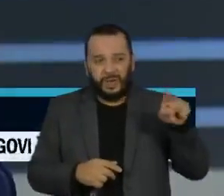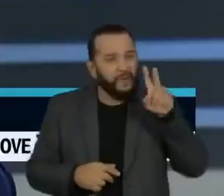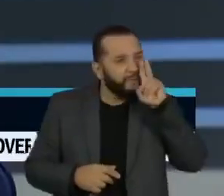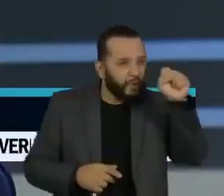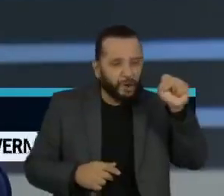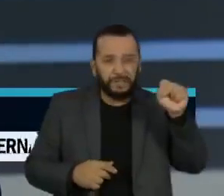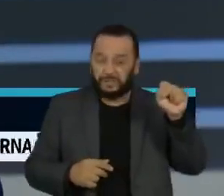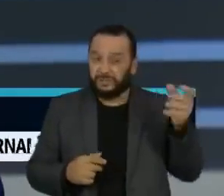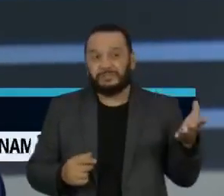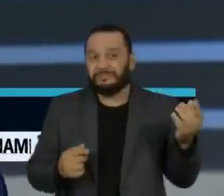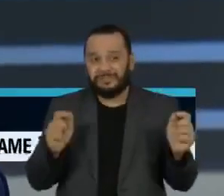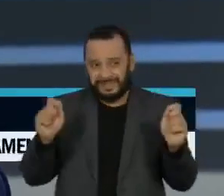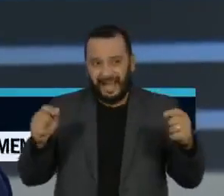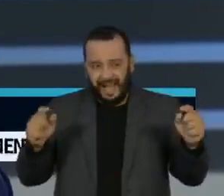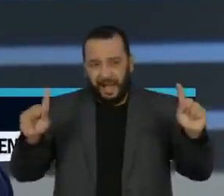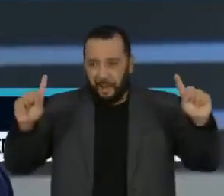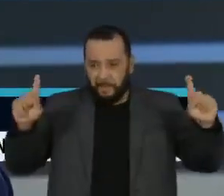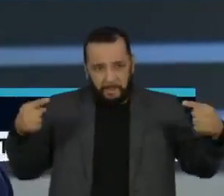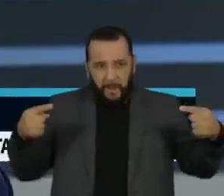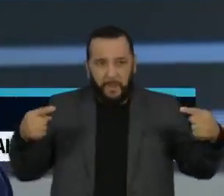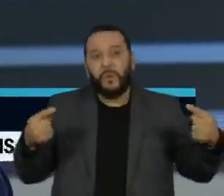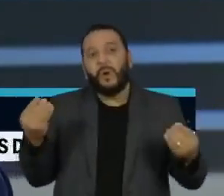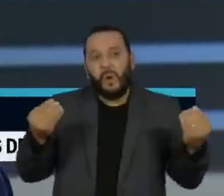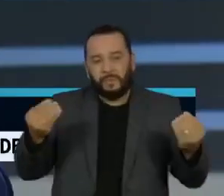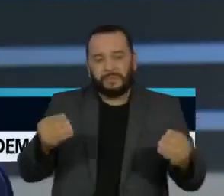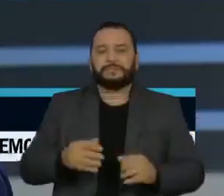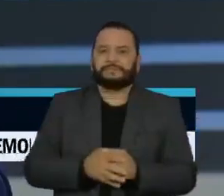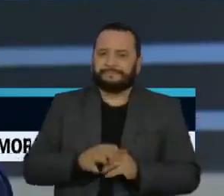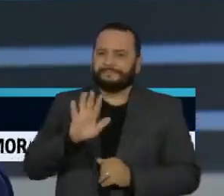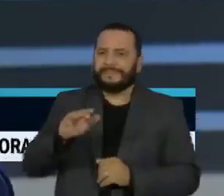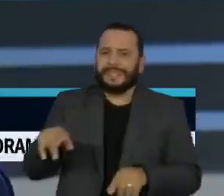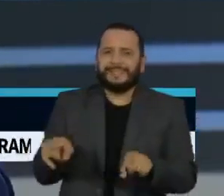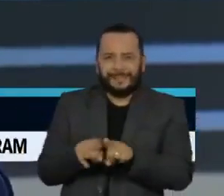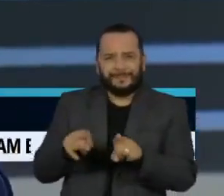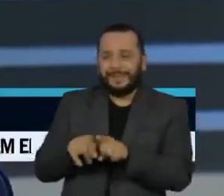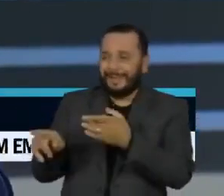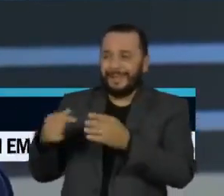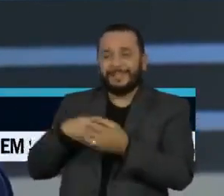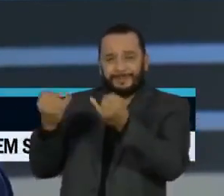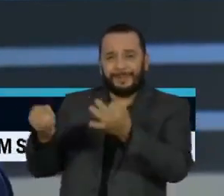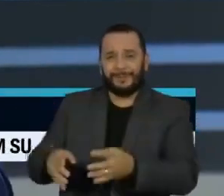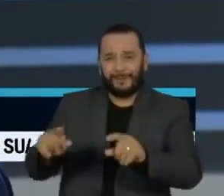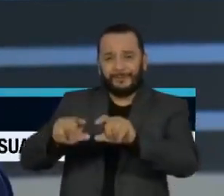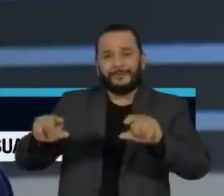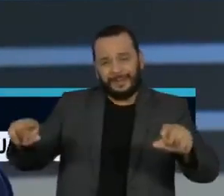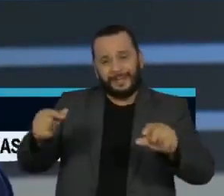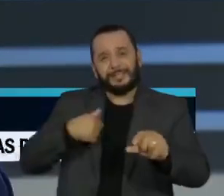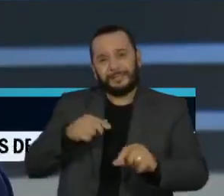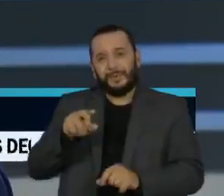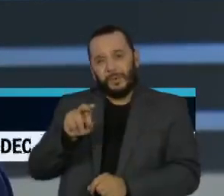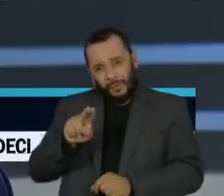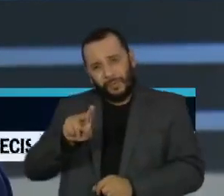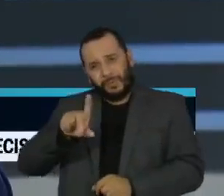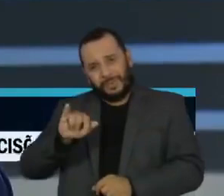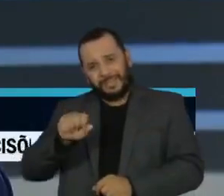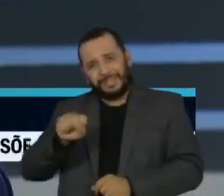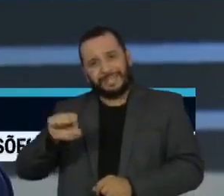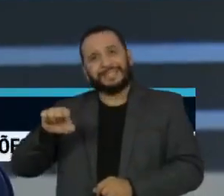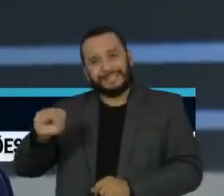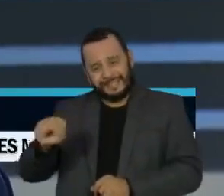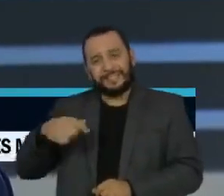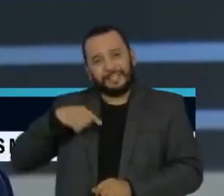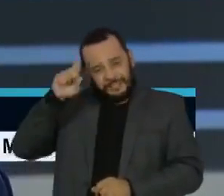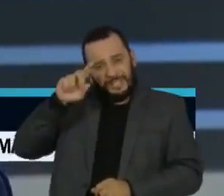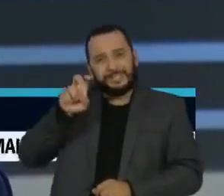essa referência que ele fez ao Dr Ulisses é um célebre discurso até no meu livro de discurso no dia cinco de Outubro de 88